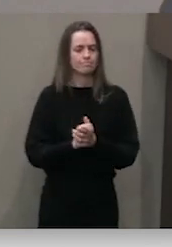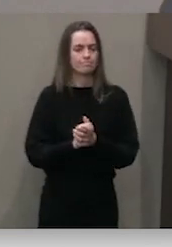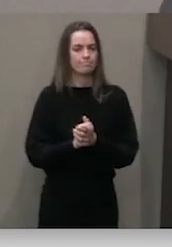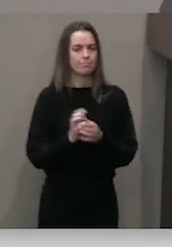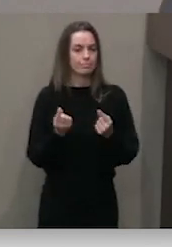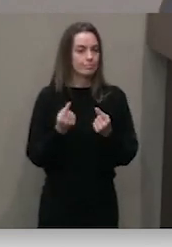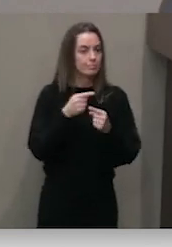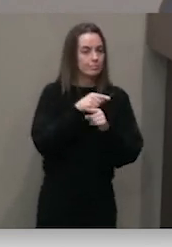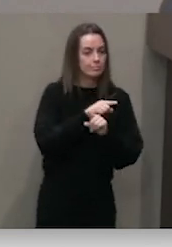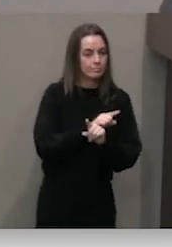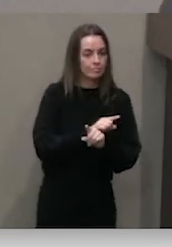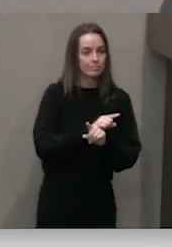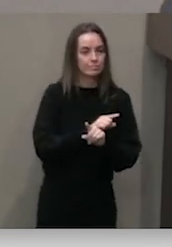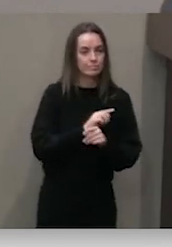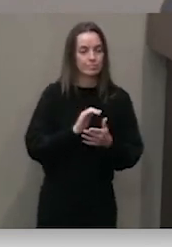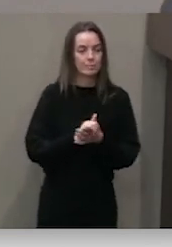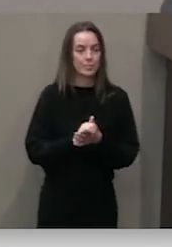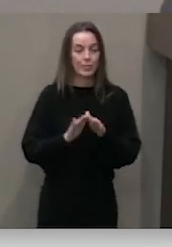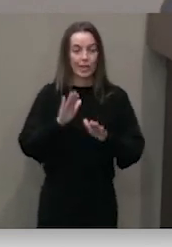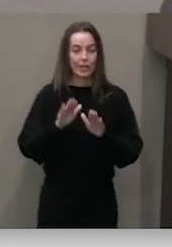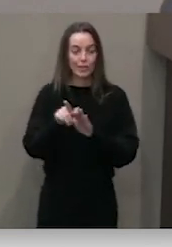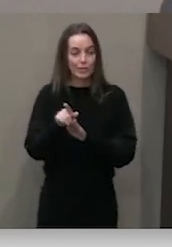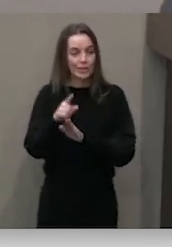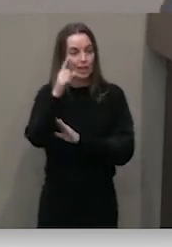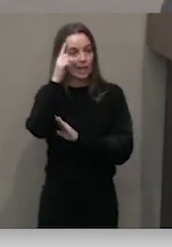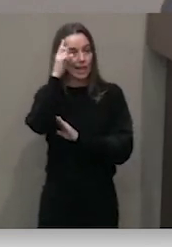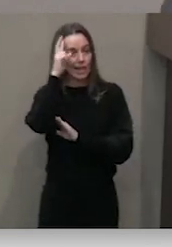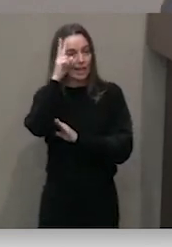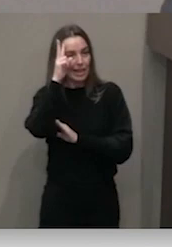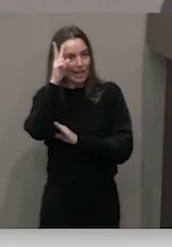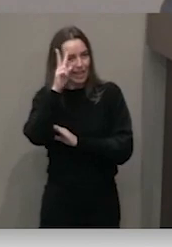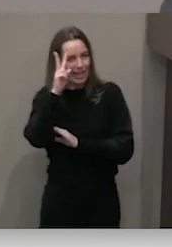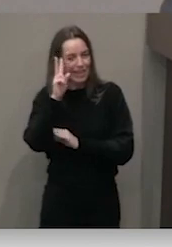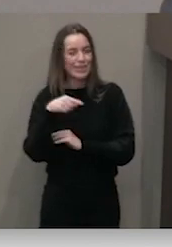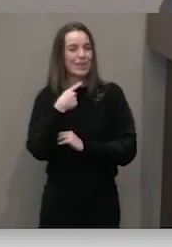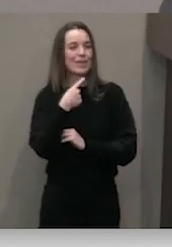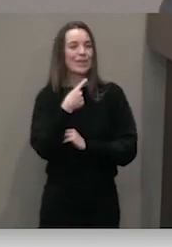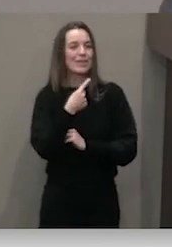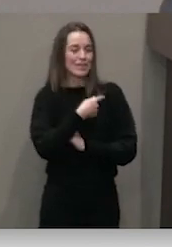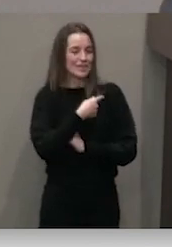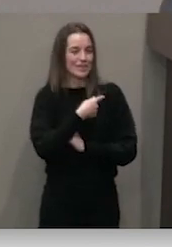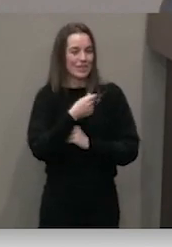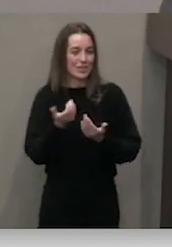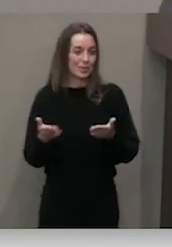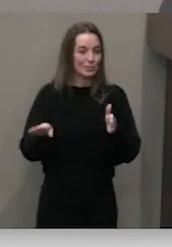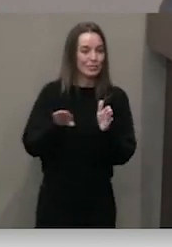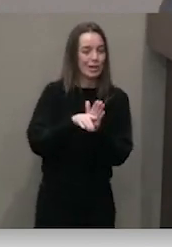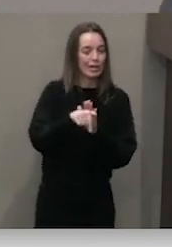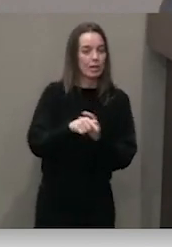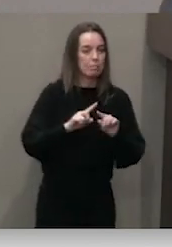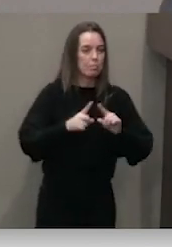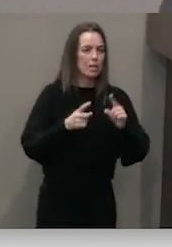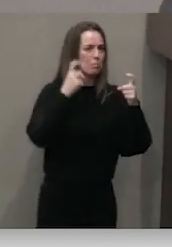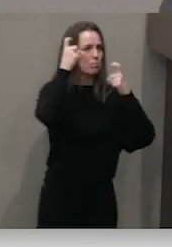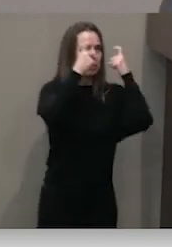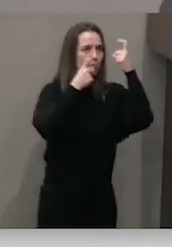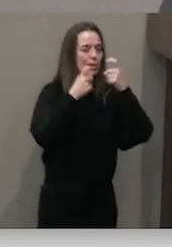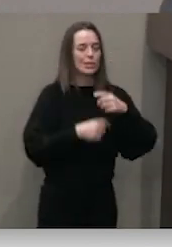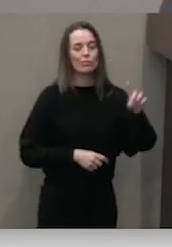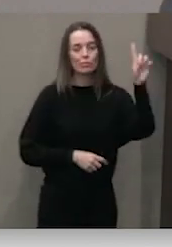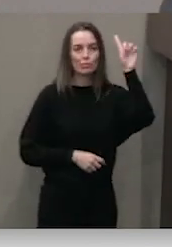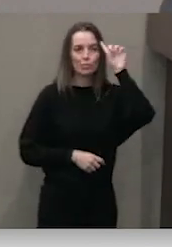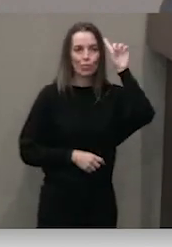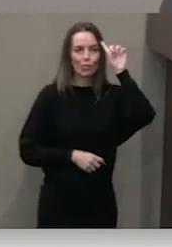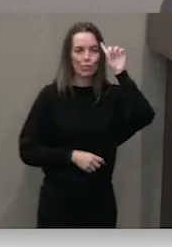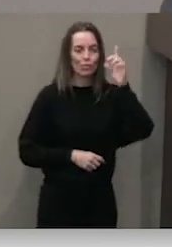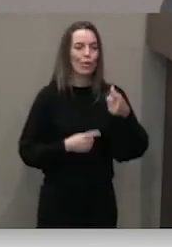que muitas vezes acabam lembrando desse assunto quando a gente vem aqui, essa é uma preocupação nossa que é diária, porque